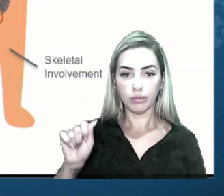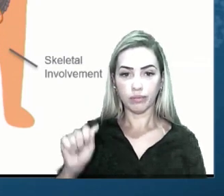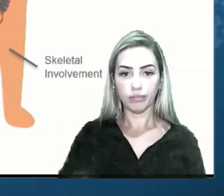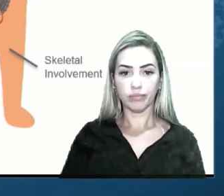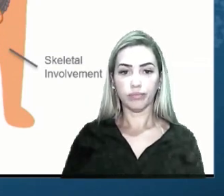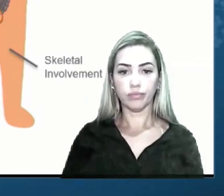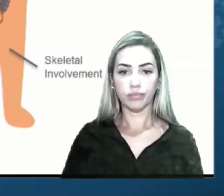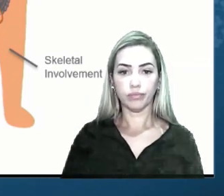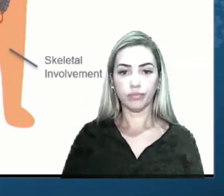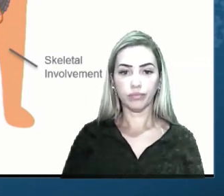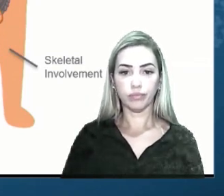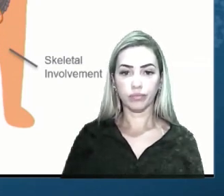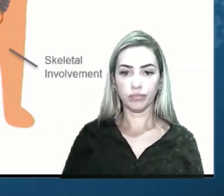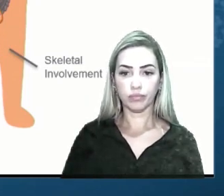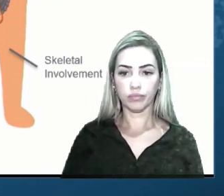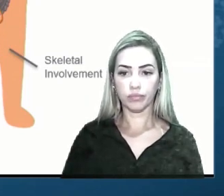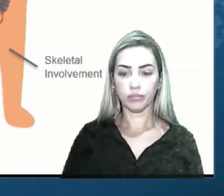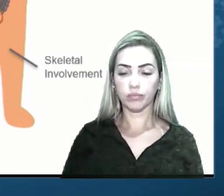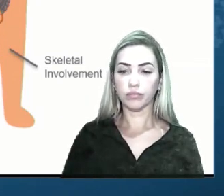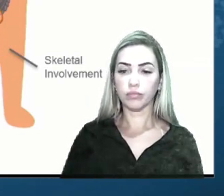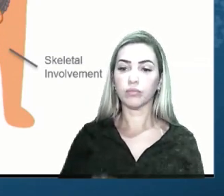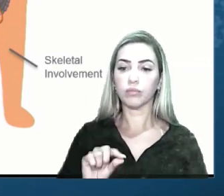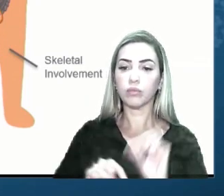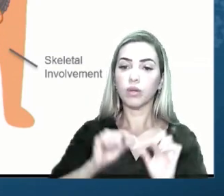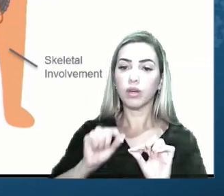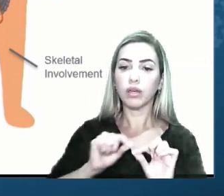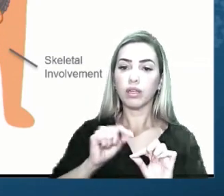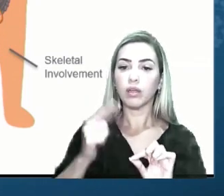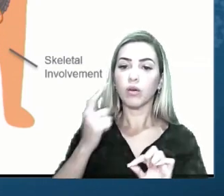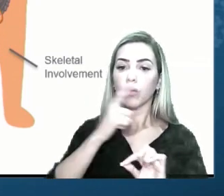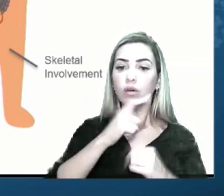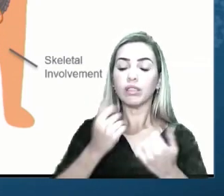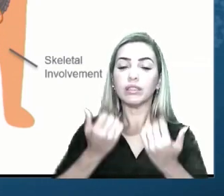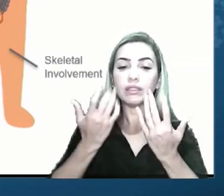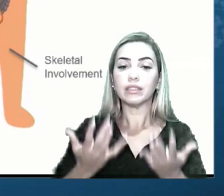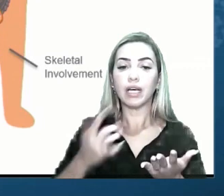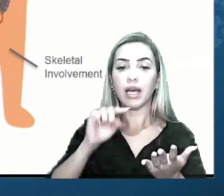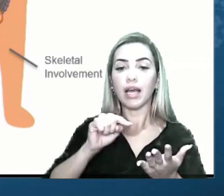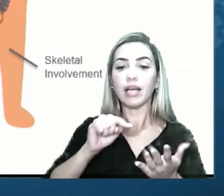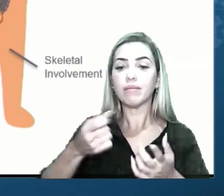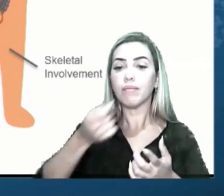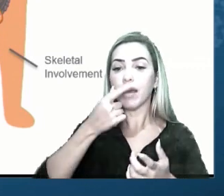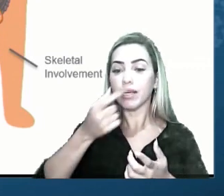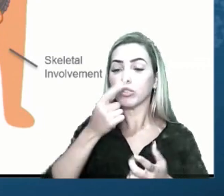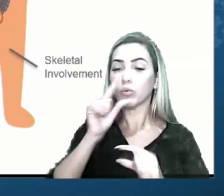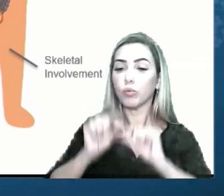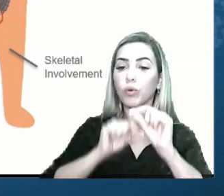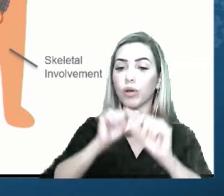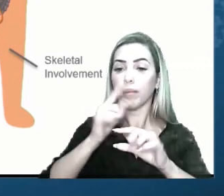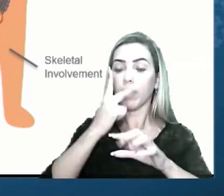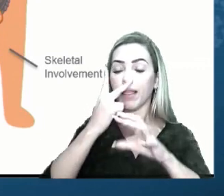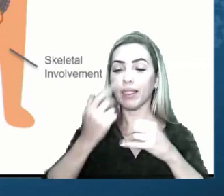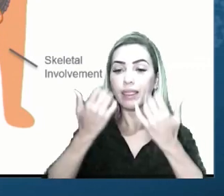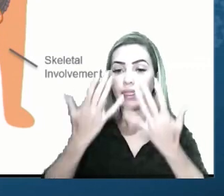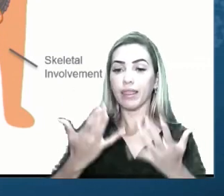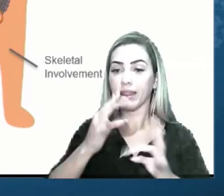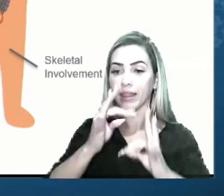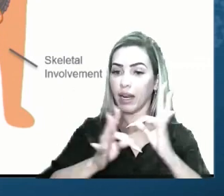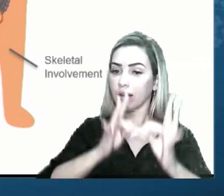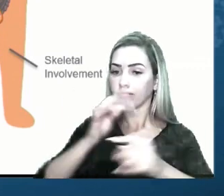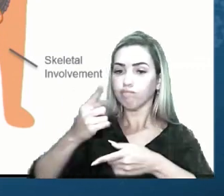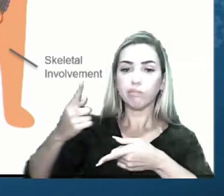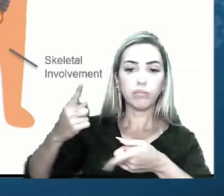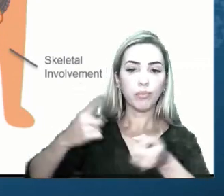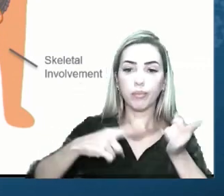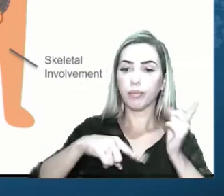hiperolaxúria, e porque providencia... Esse medicamento, ele fornece um tratamento